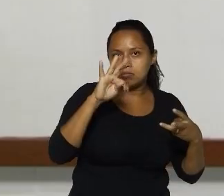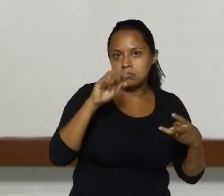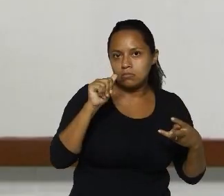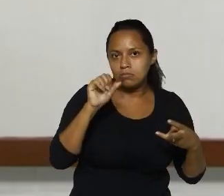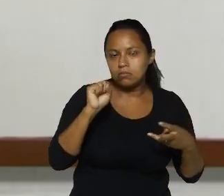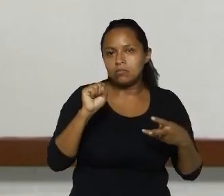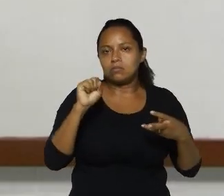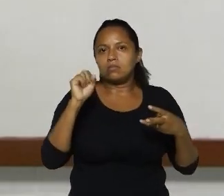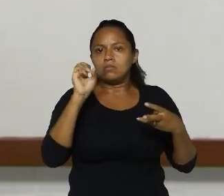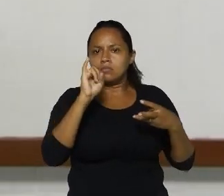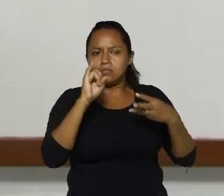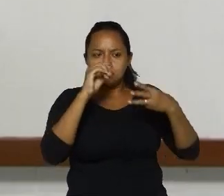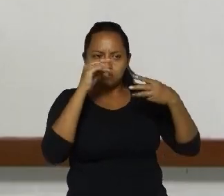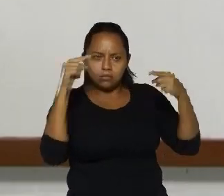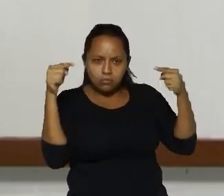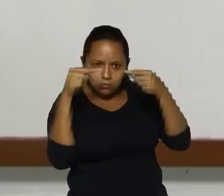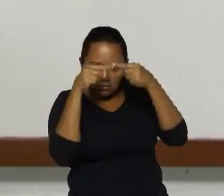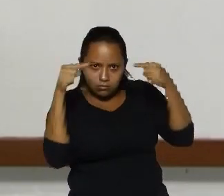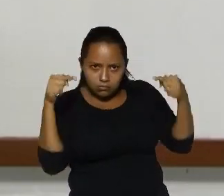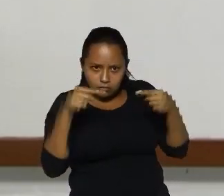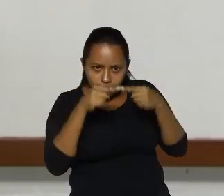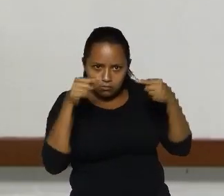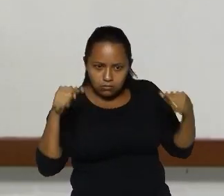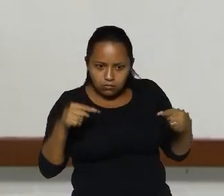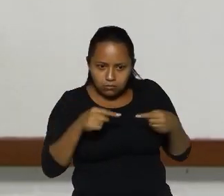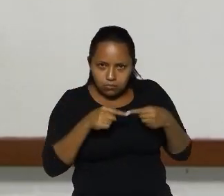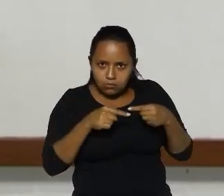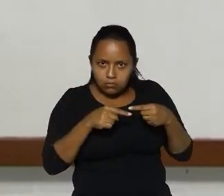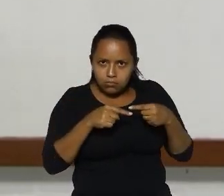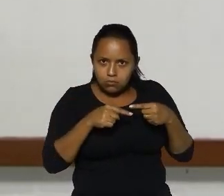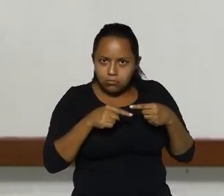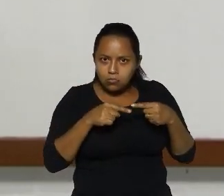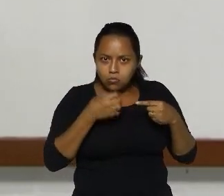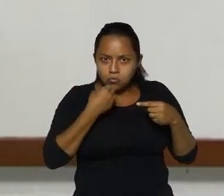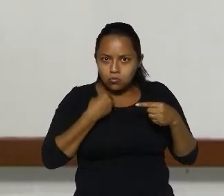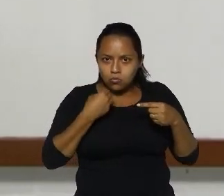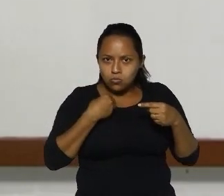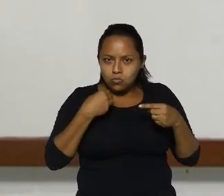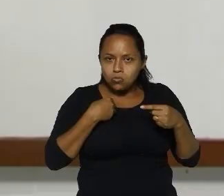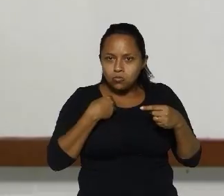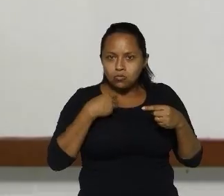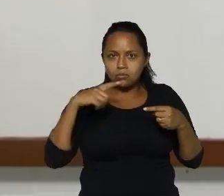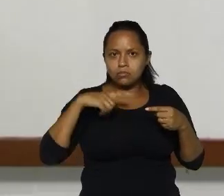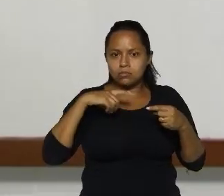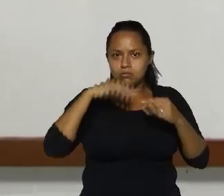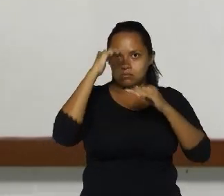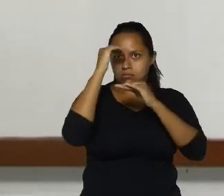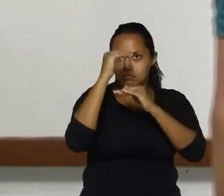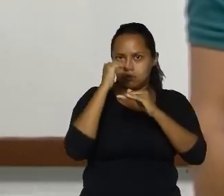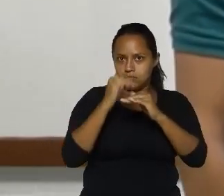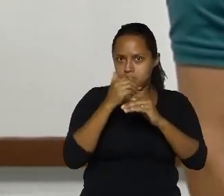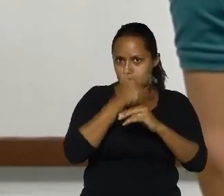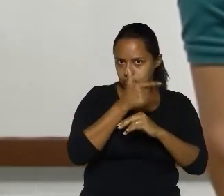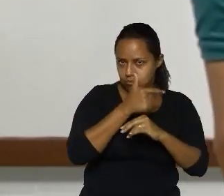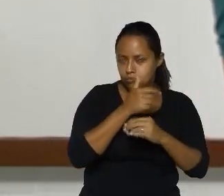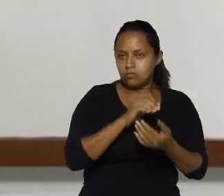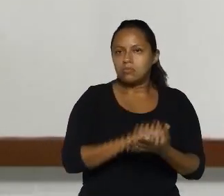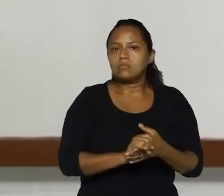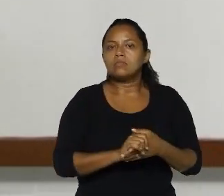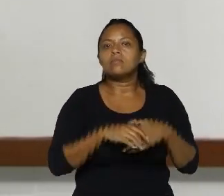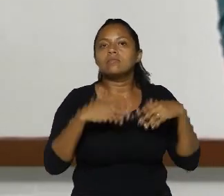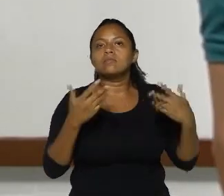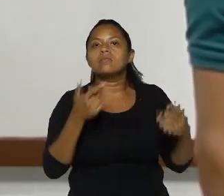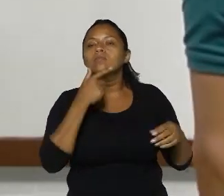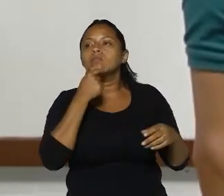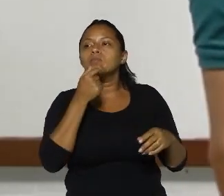paciente, se esses resultados eles estão dentro do número de referência, do valor de referência. Então, olha só,